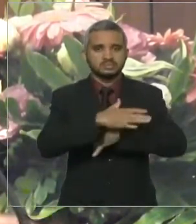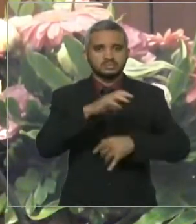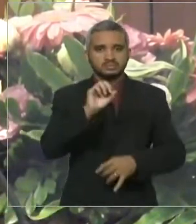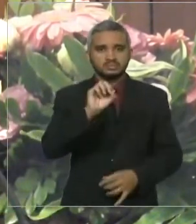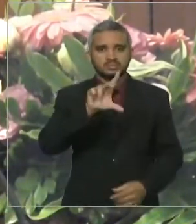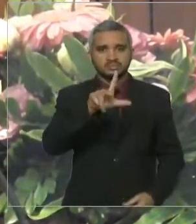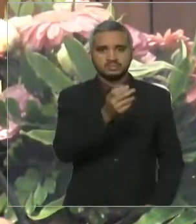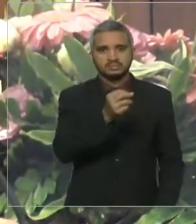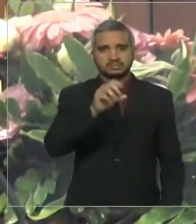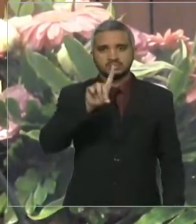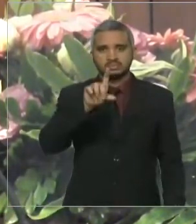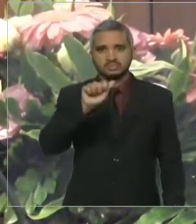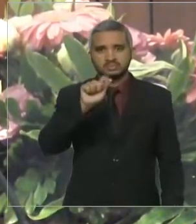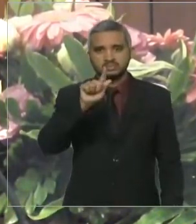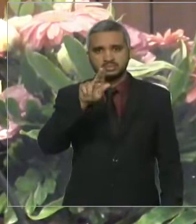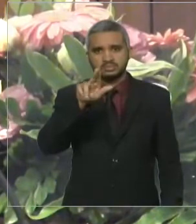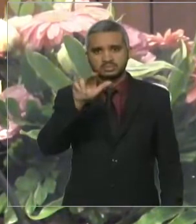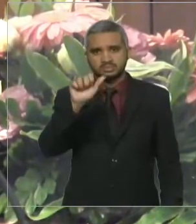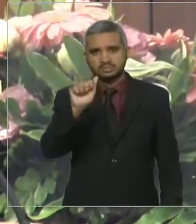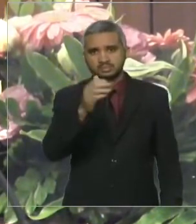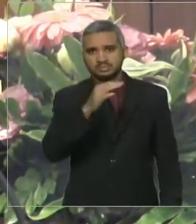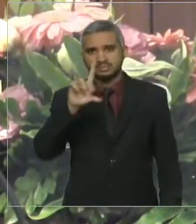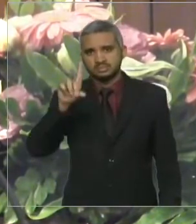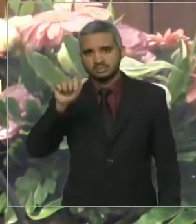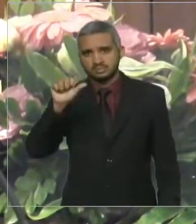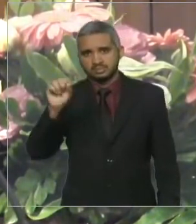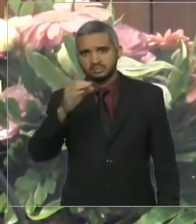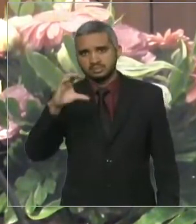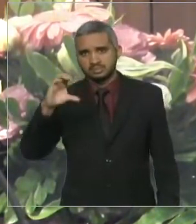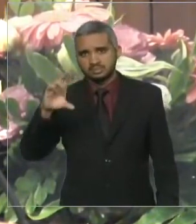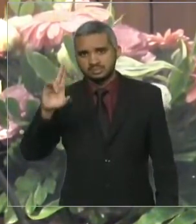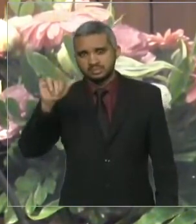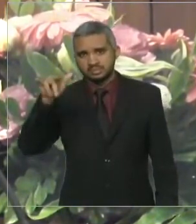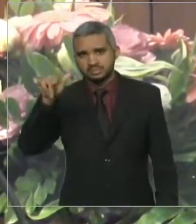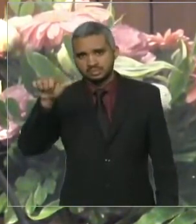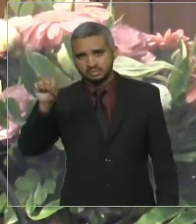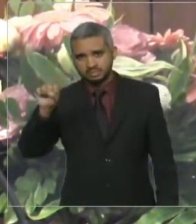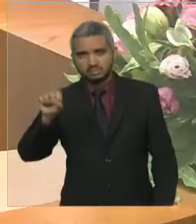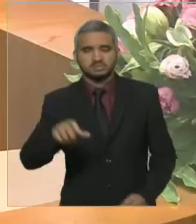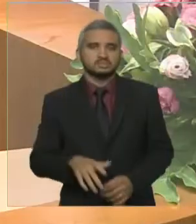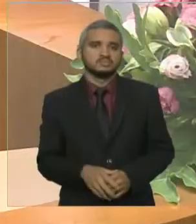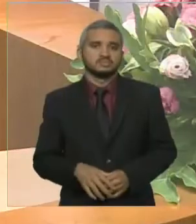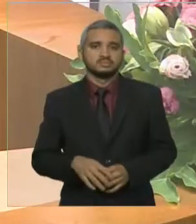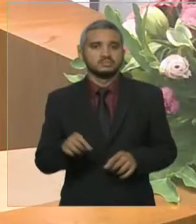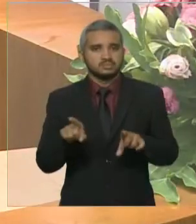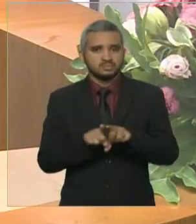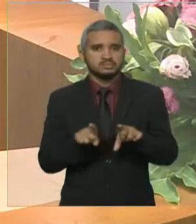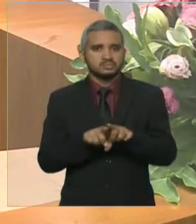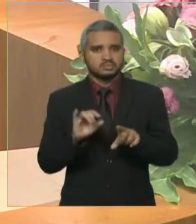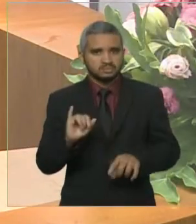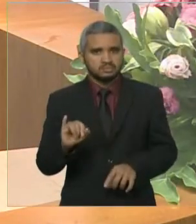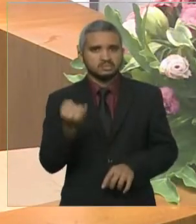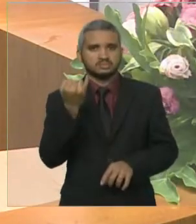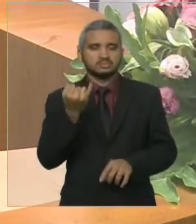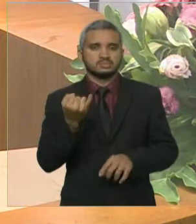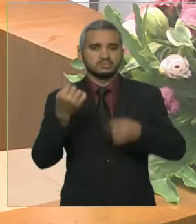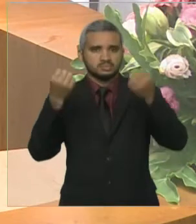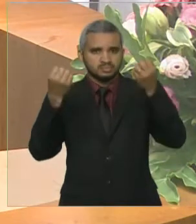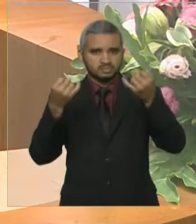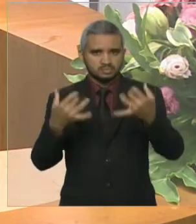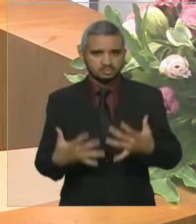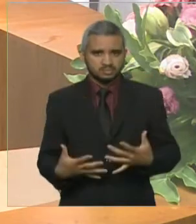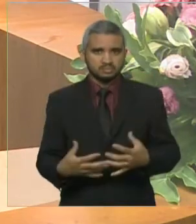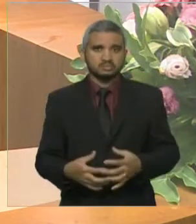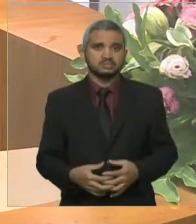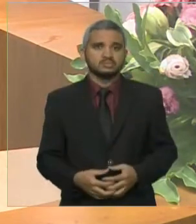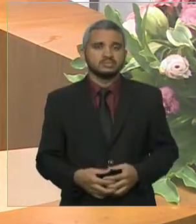verificar a situação do concurso em Olho d'Água das Cunhãs. Mas aproveito também para destacar, senhor presidente, que temos